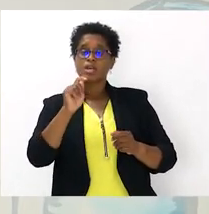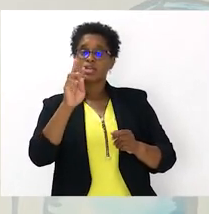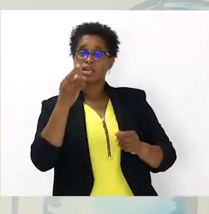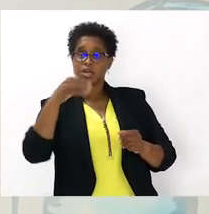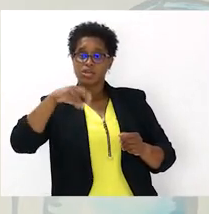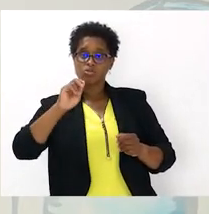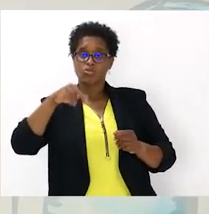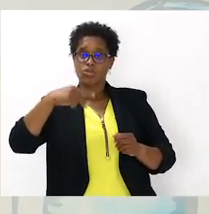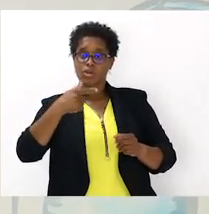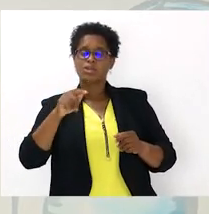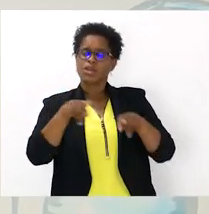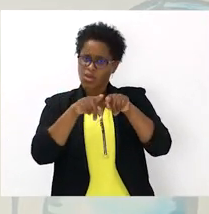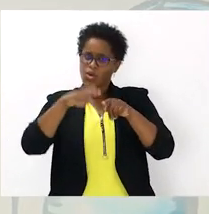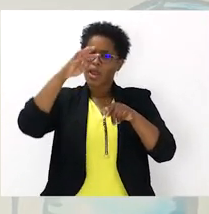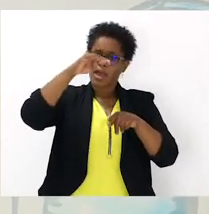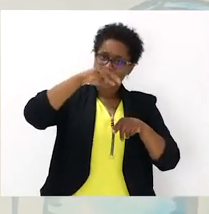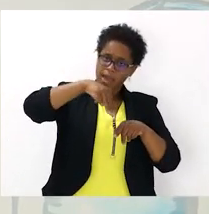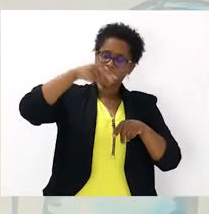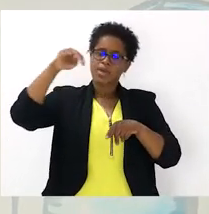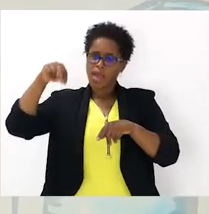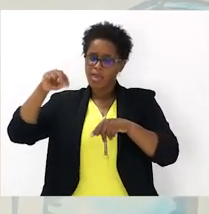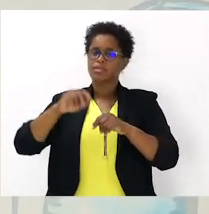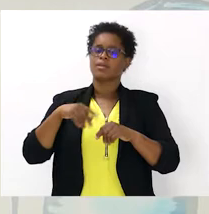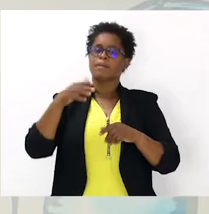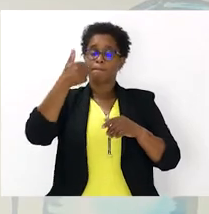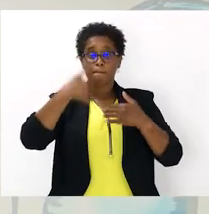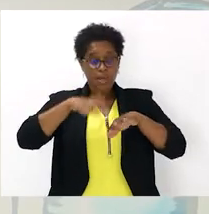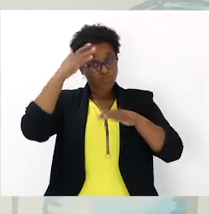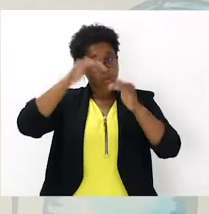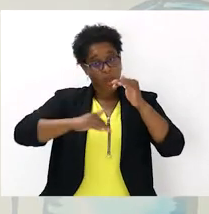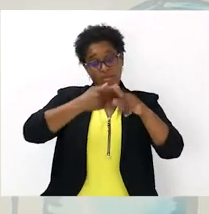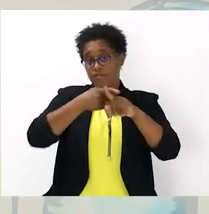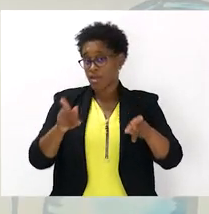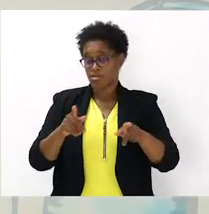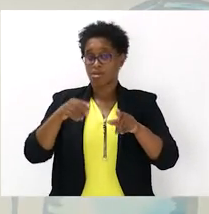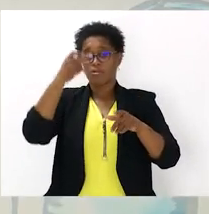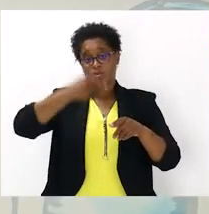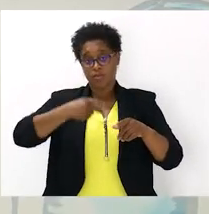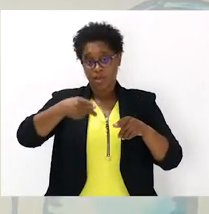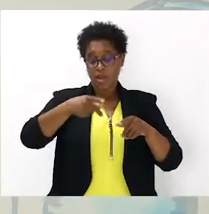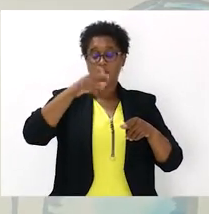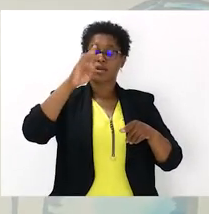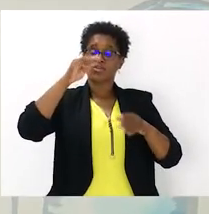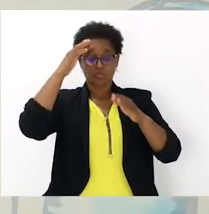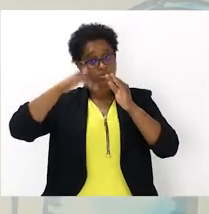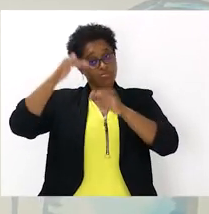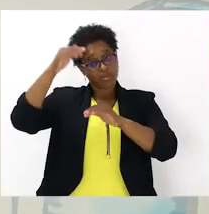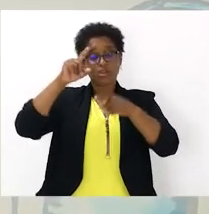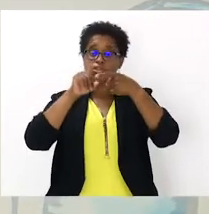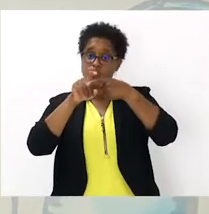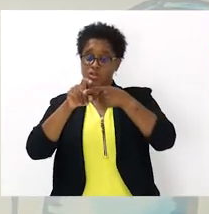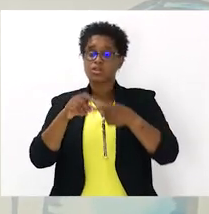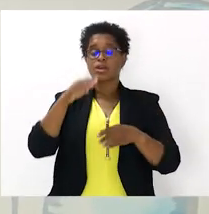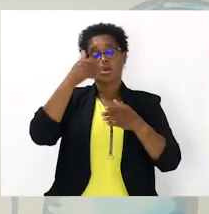MM, tem bases diferentes. Vamos manter expoente e vamos